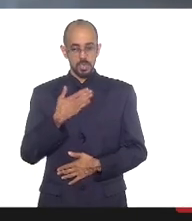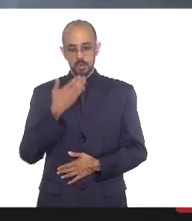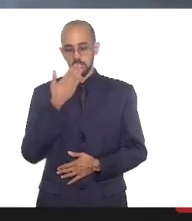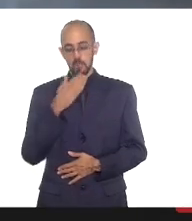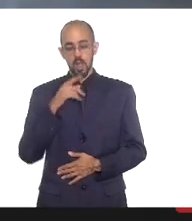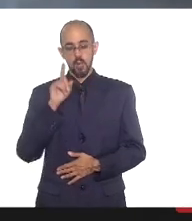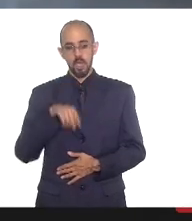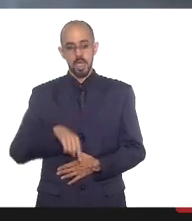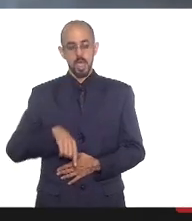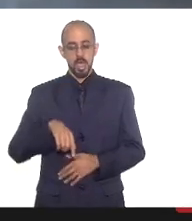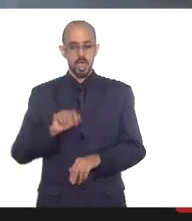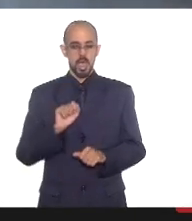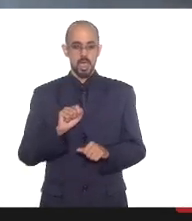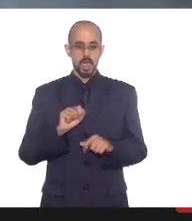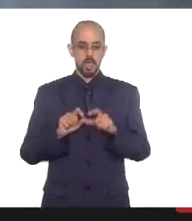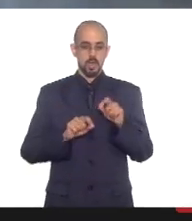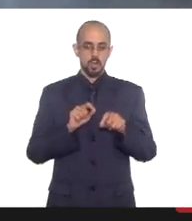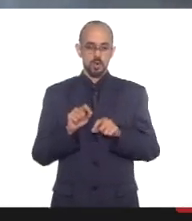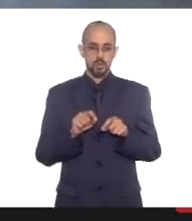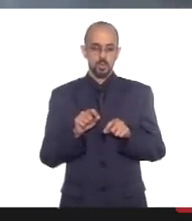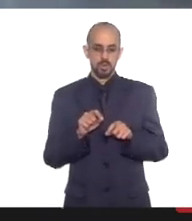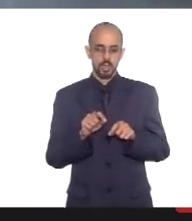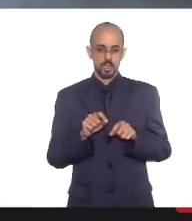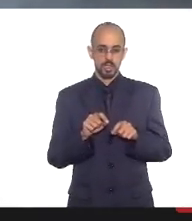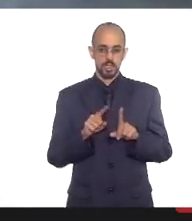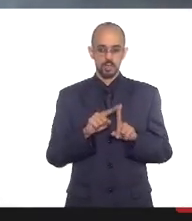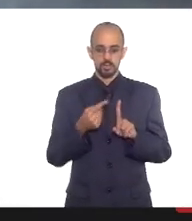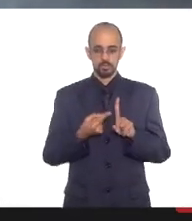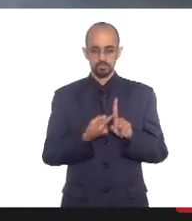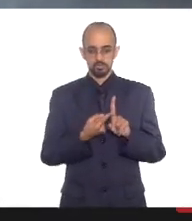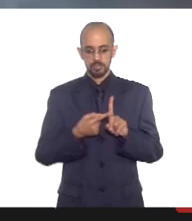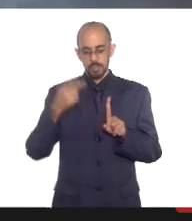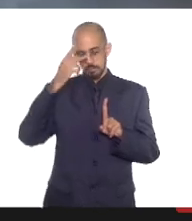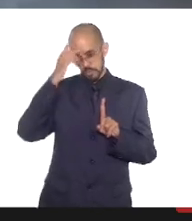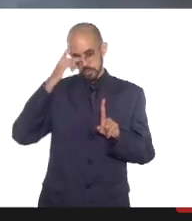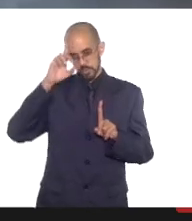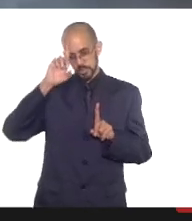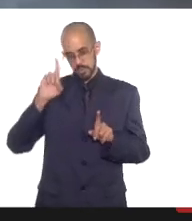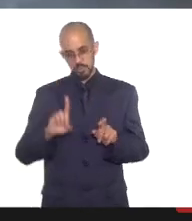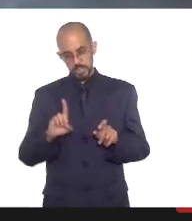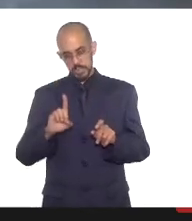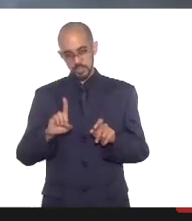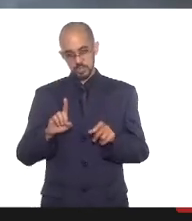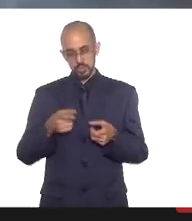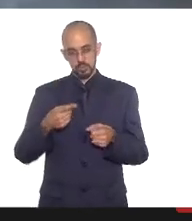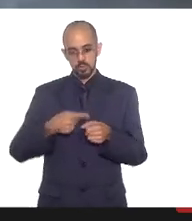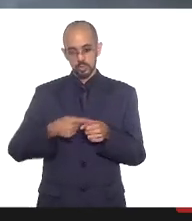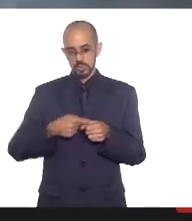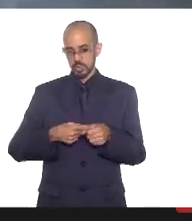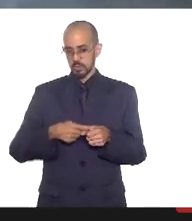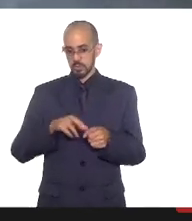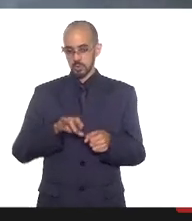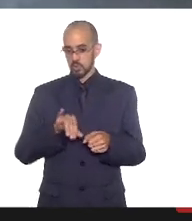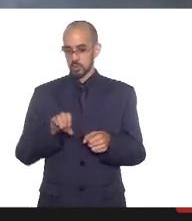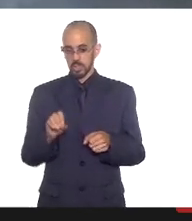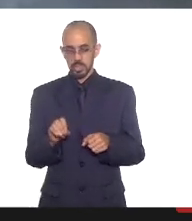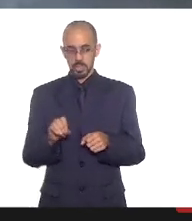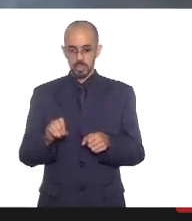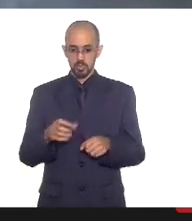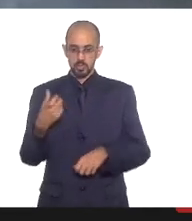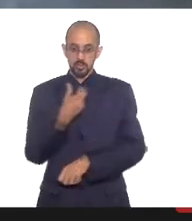comunidades gestantes puérperas e pessoas com deficiência o município do Rio teve uma faxina